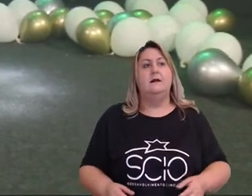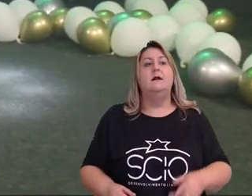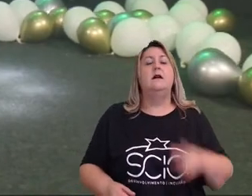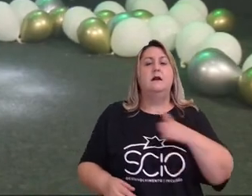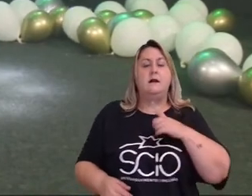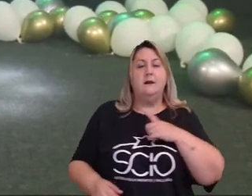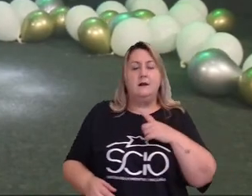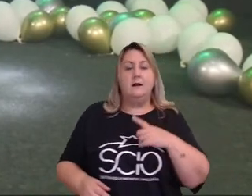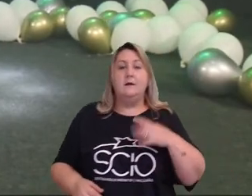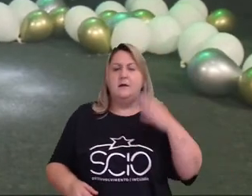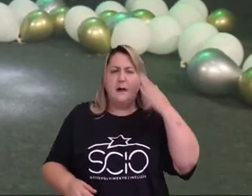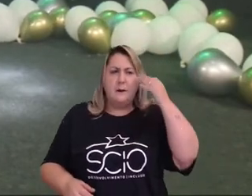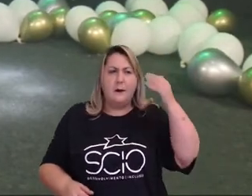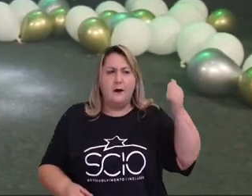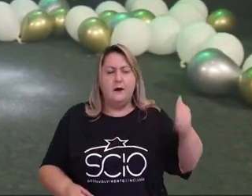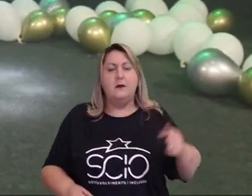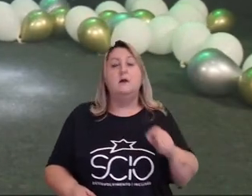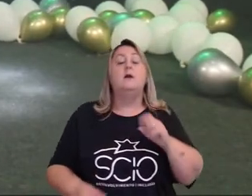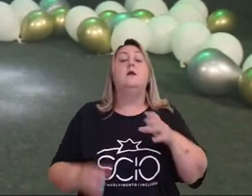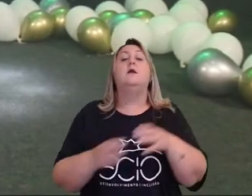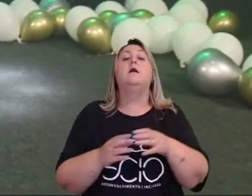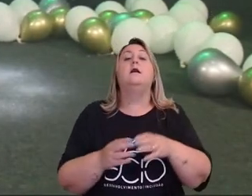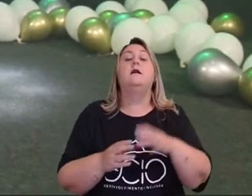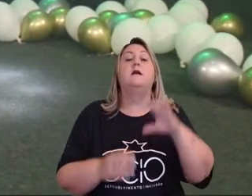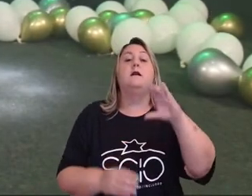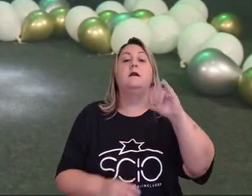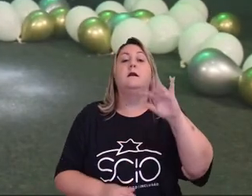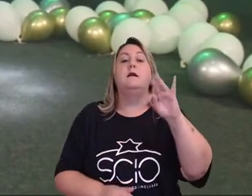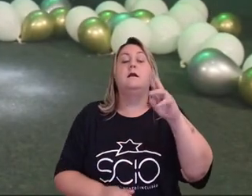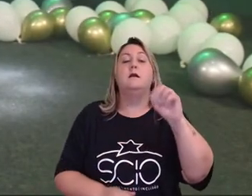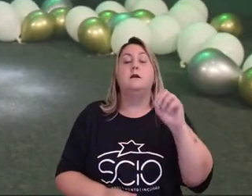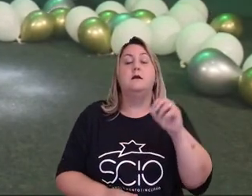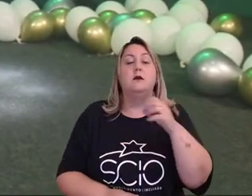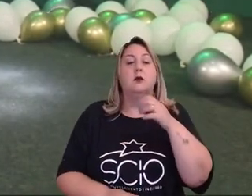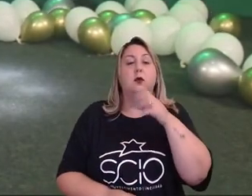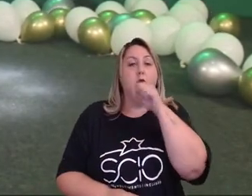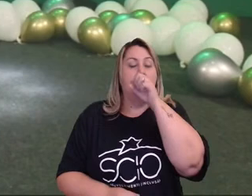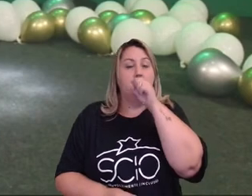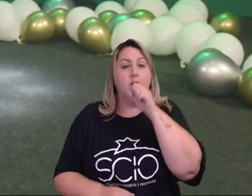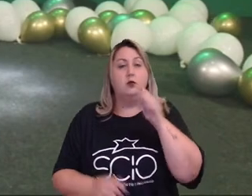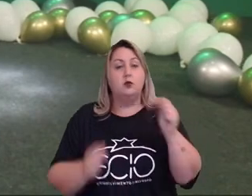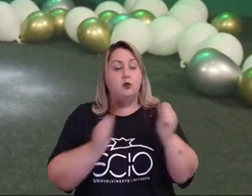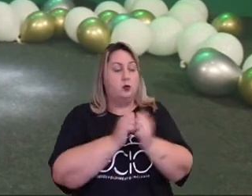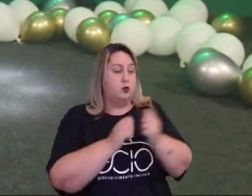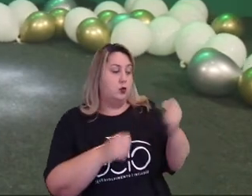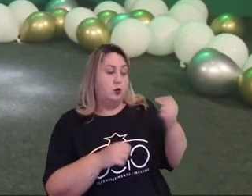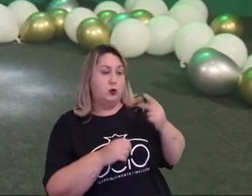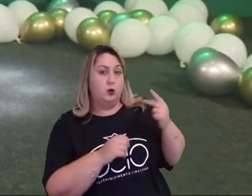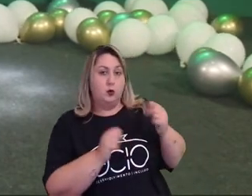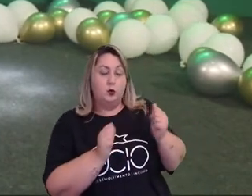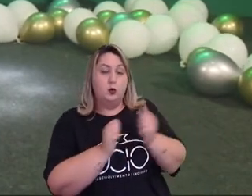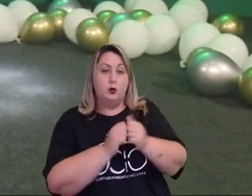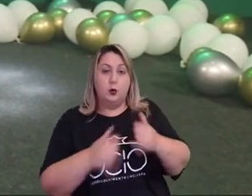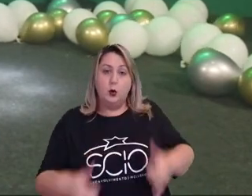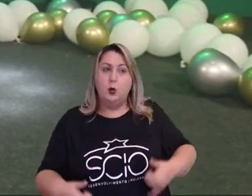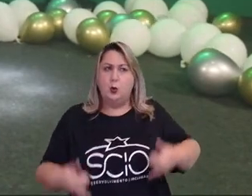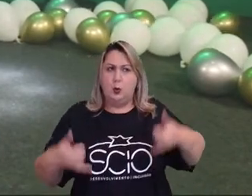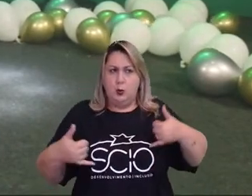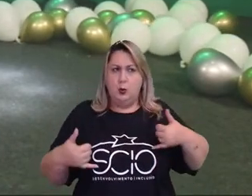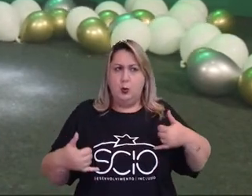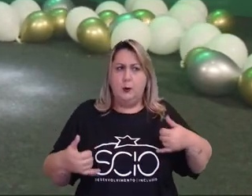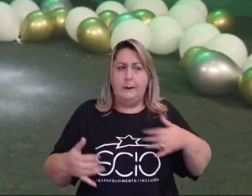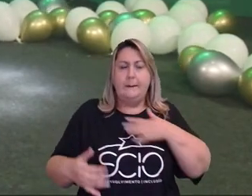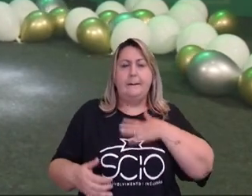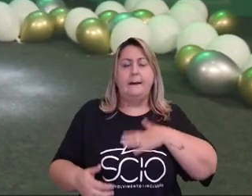erra. Bomba. Meu povo, Citrosuco, eu com meu parceiro Roger Flores, temos o orgulho de estar aqui, a